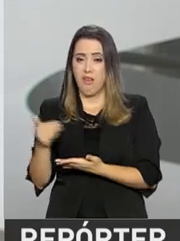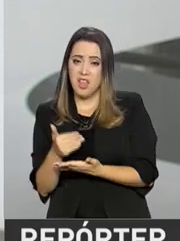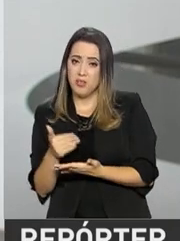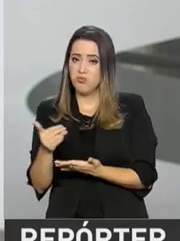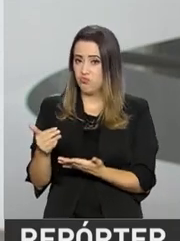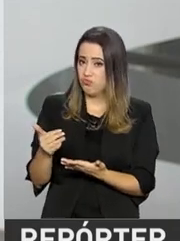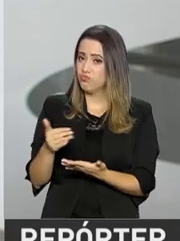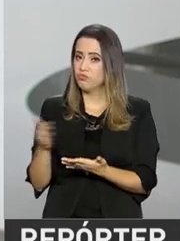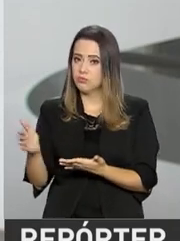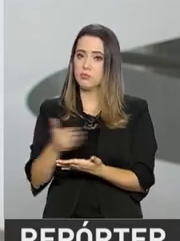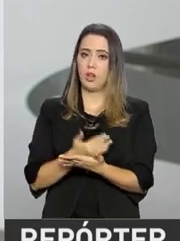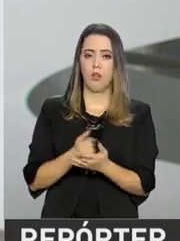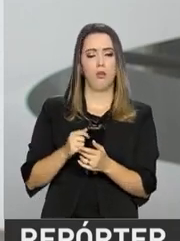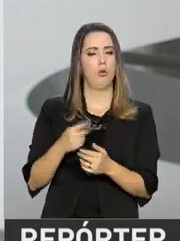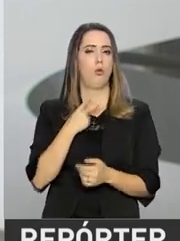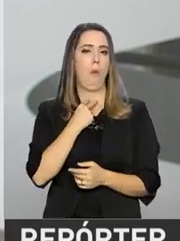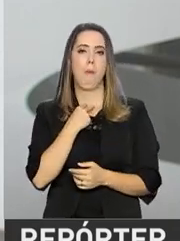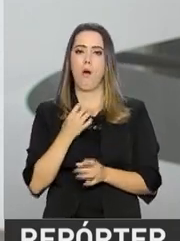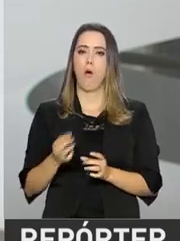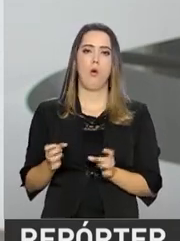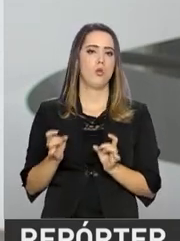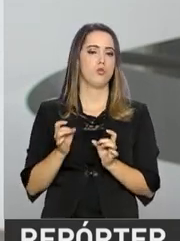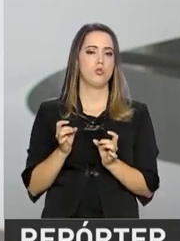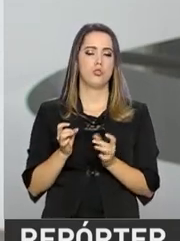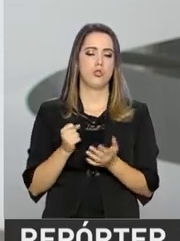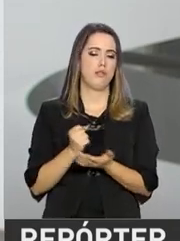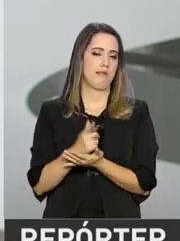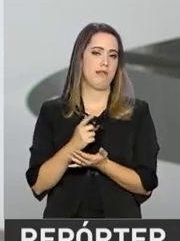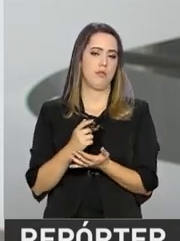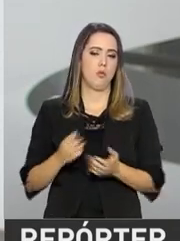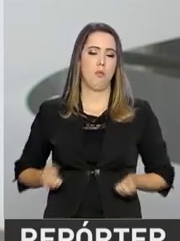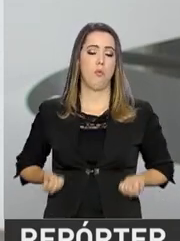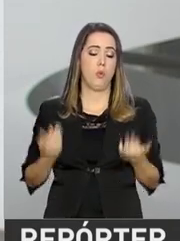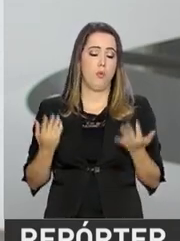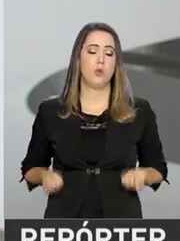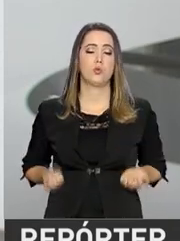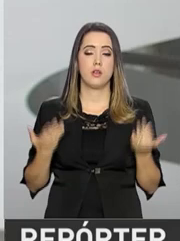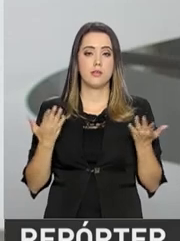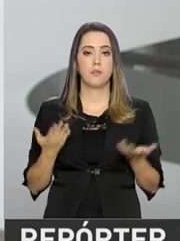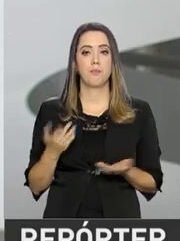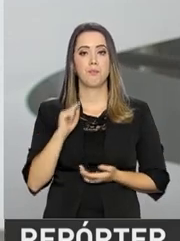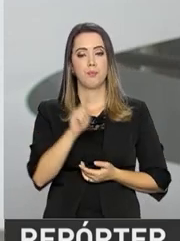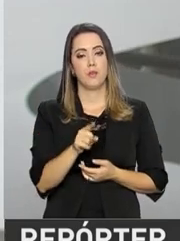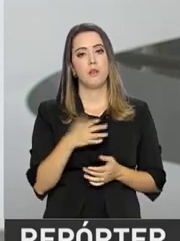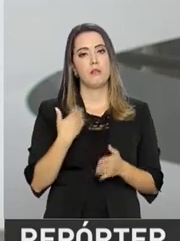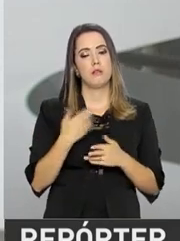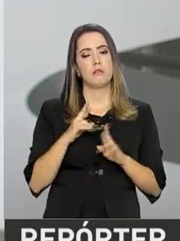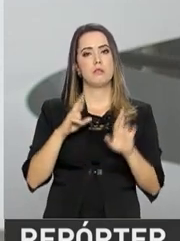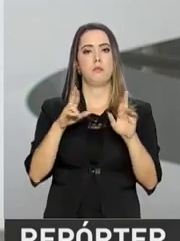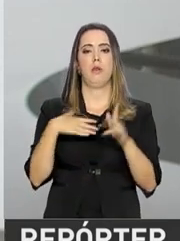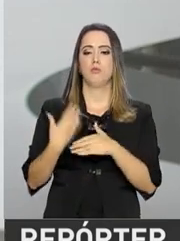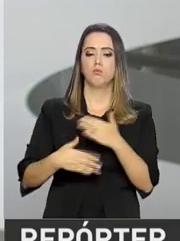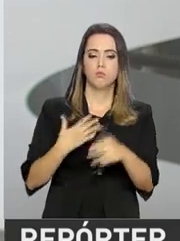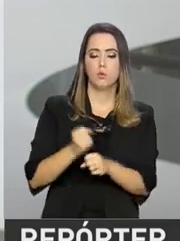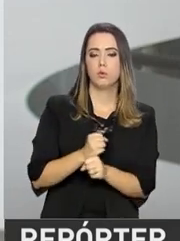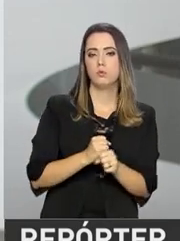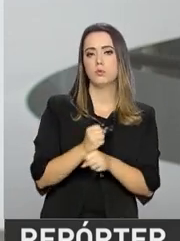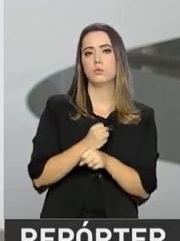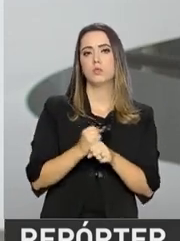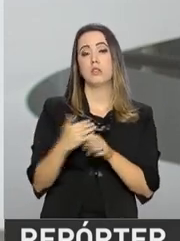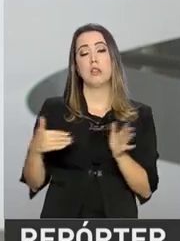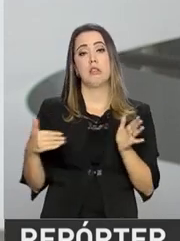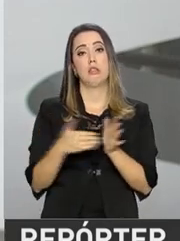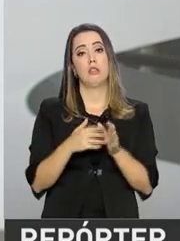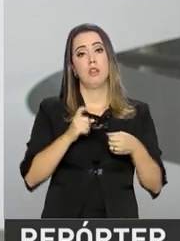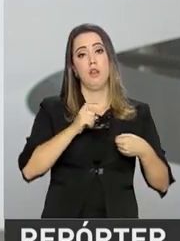receitas o ministério do planejamento congela esses recursos e espera o decorrer do ano para de repente até